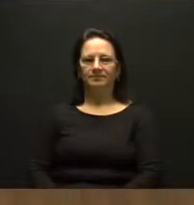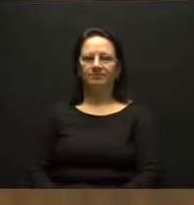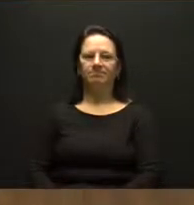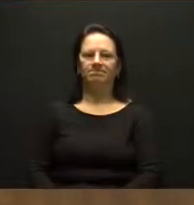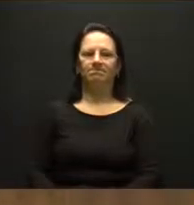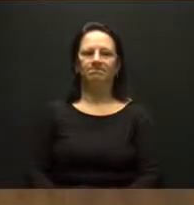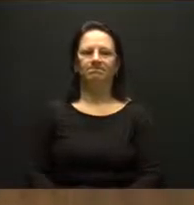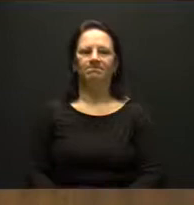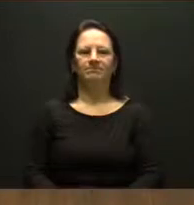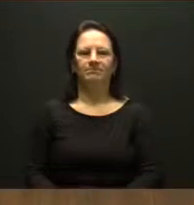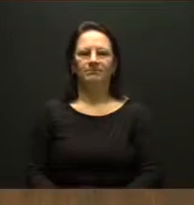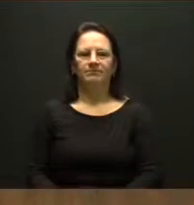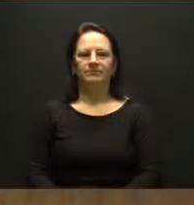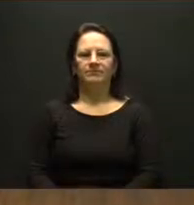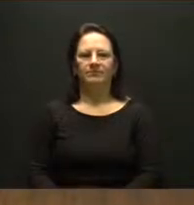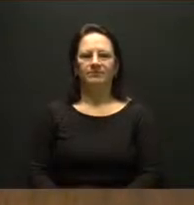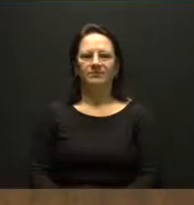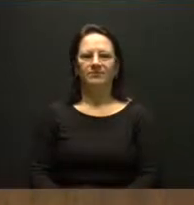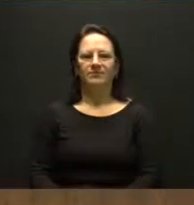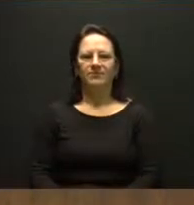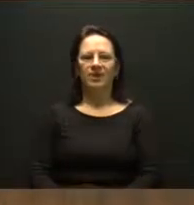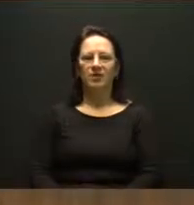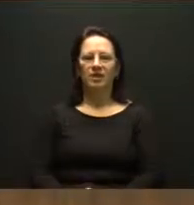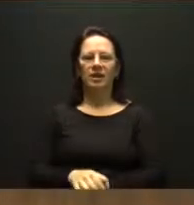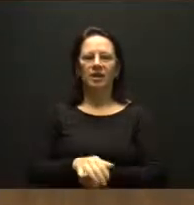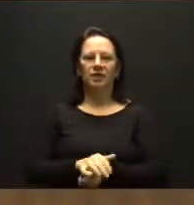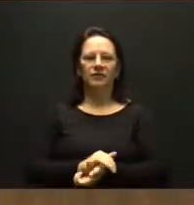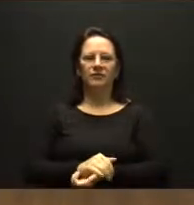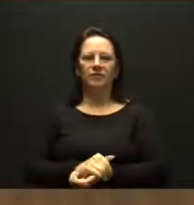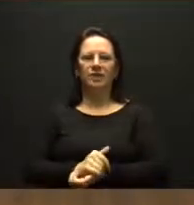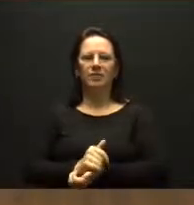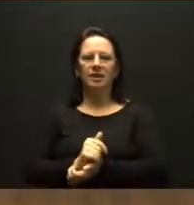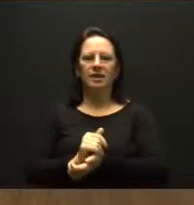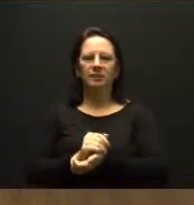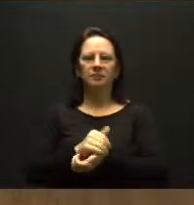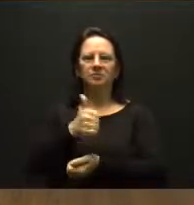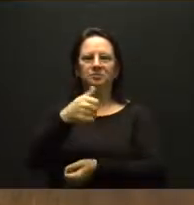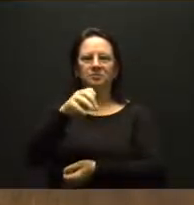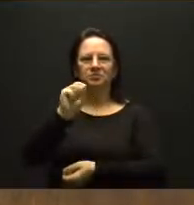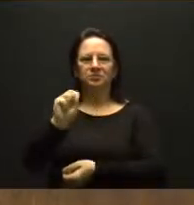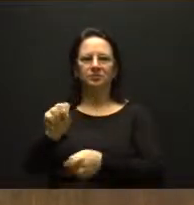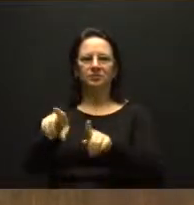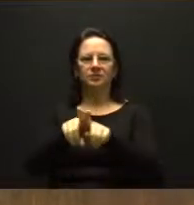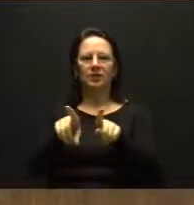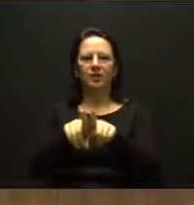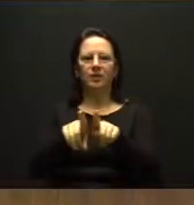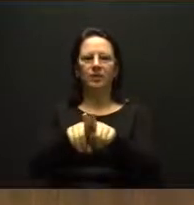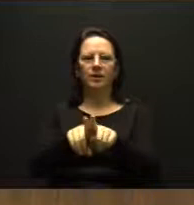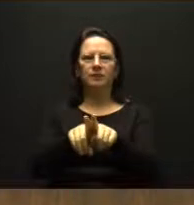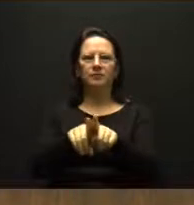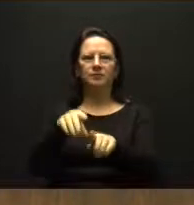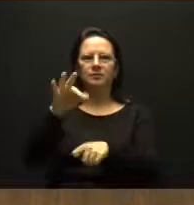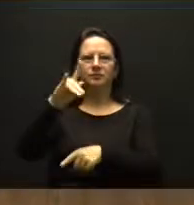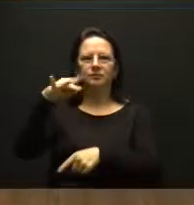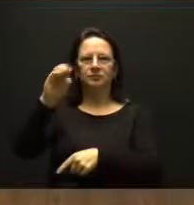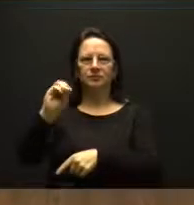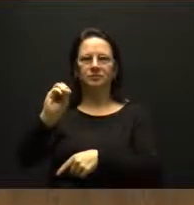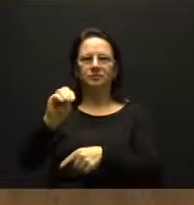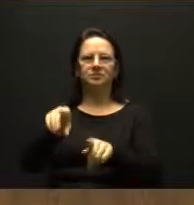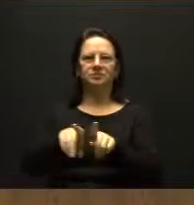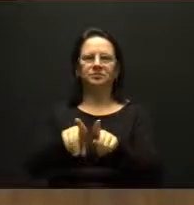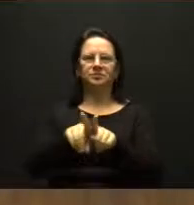em 20 de junho do corrente ano estava em votação requerimento número 108 de autoria do vereador fábio alves moreira